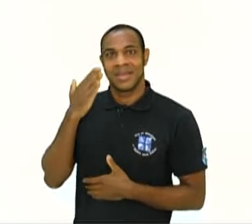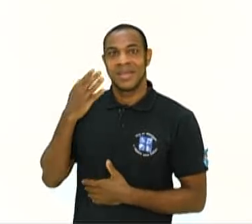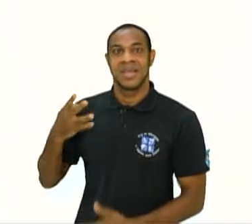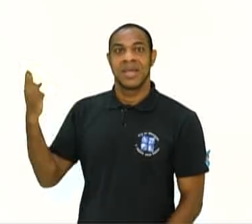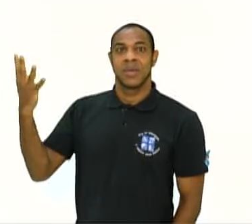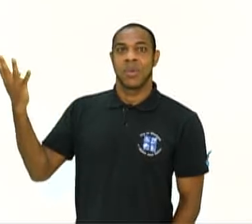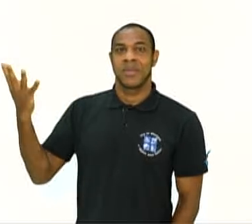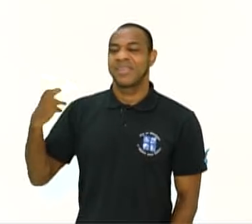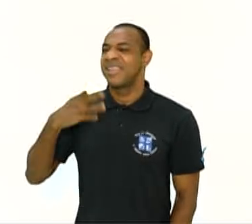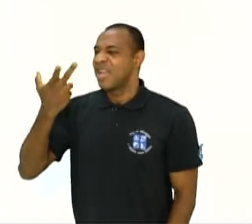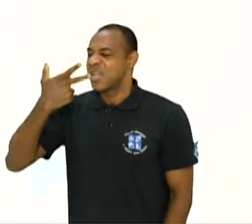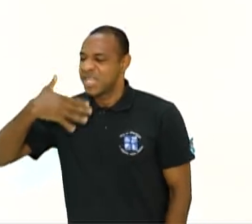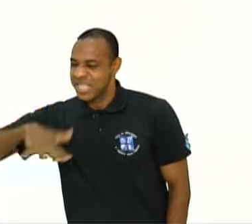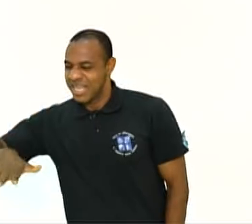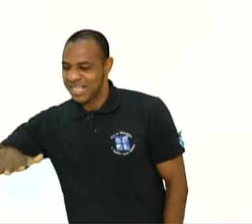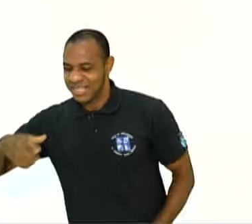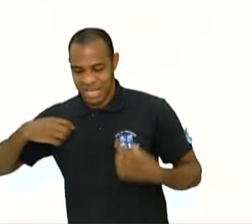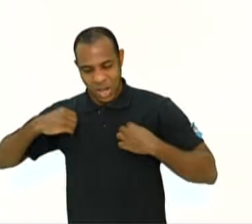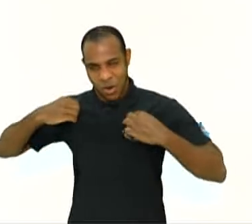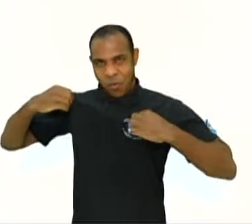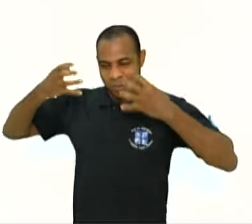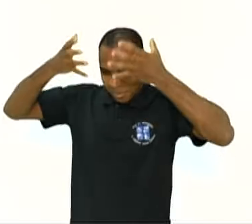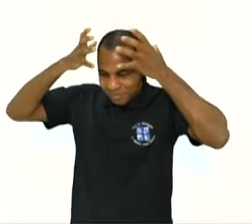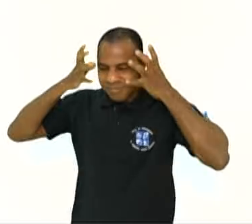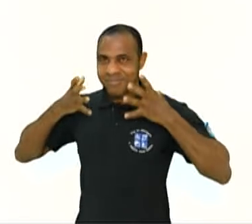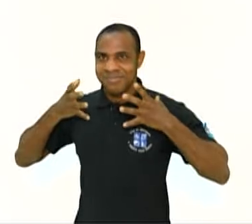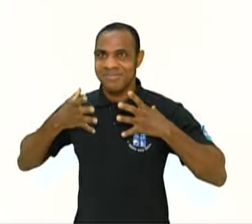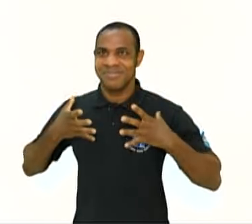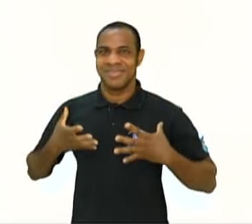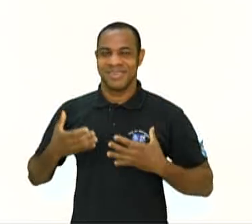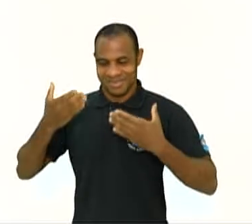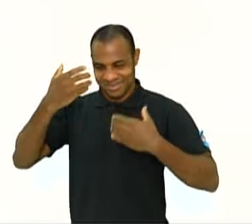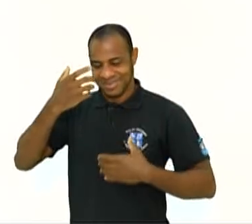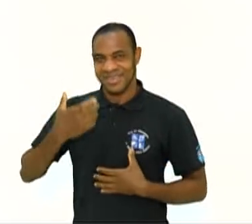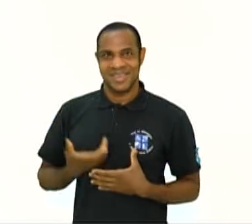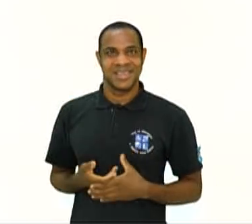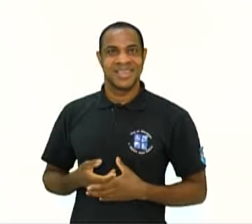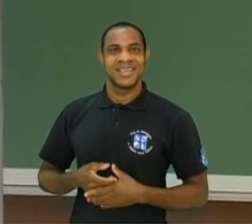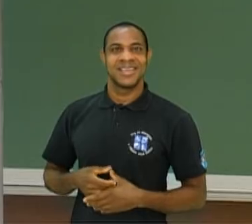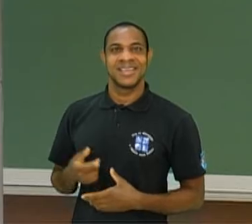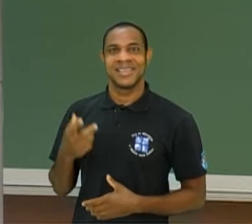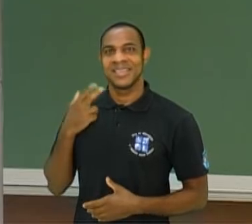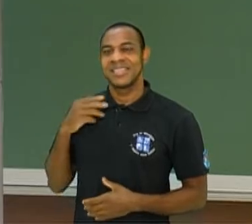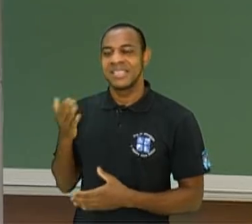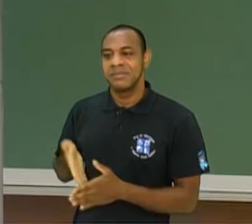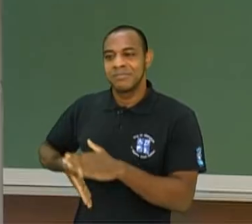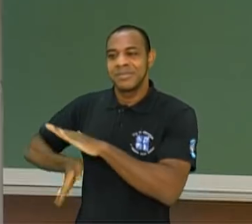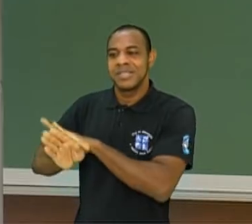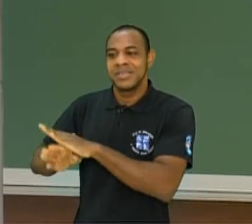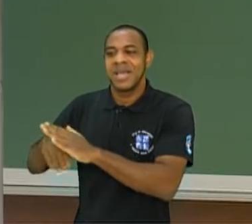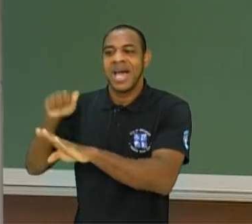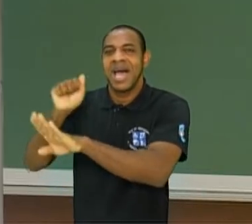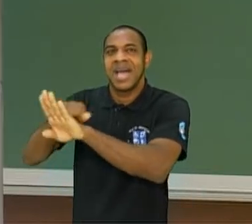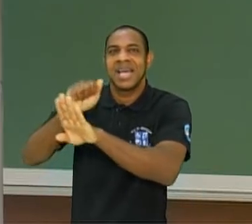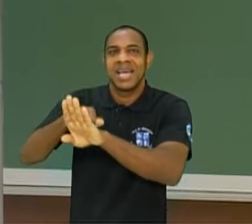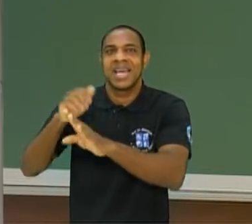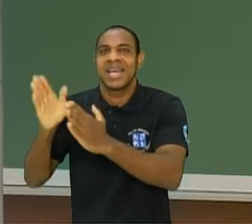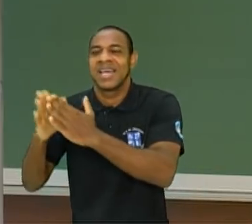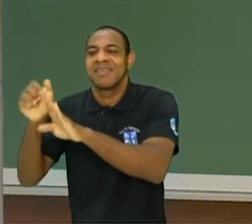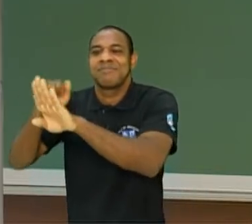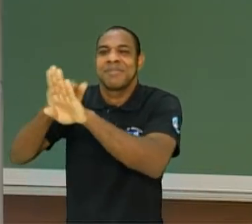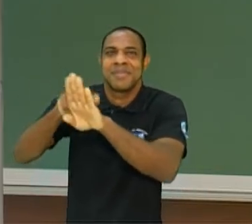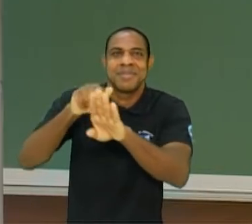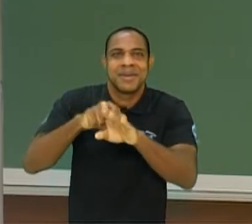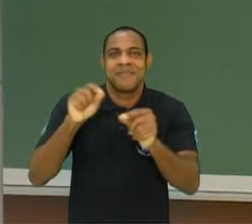crianças vestidas fantasiadas e indo até as casas para falar a frase lá,